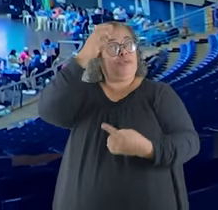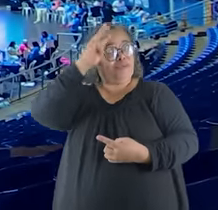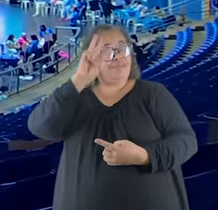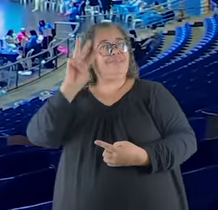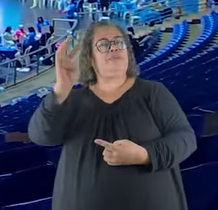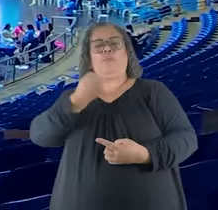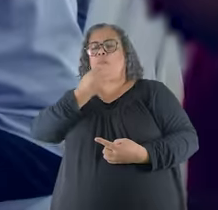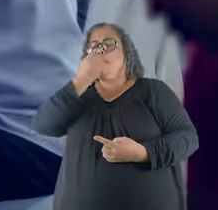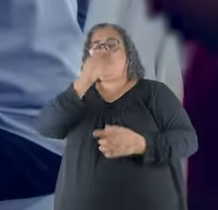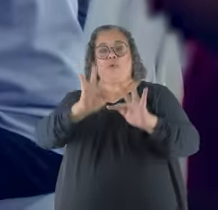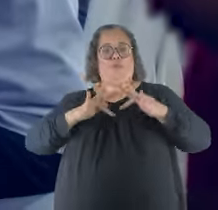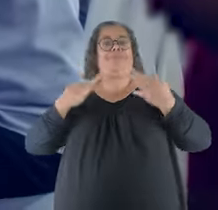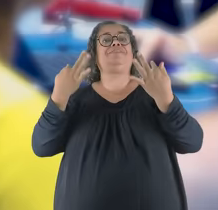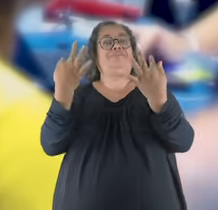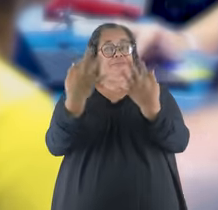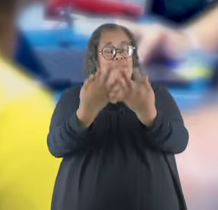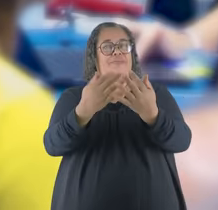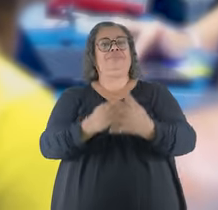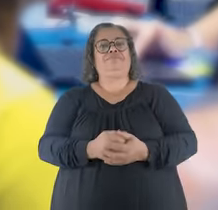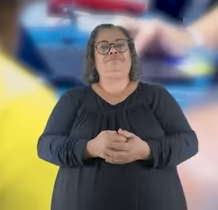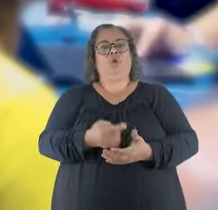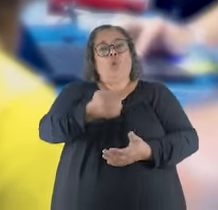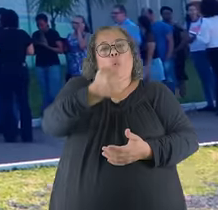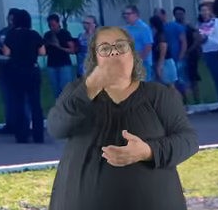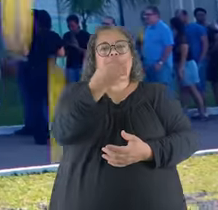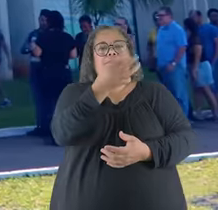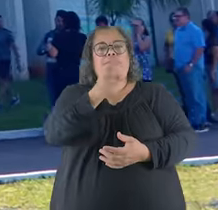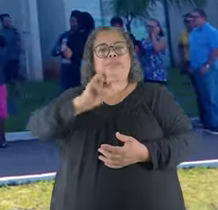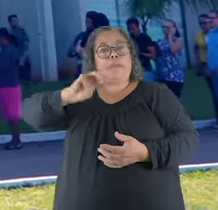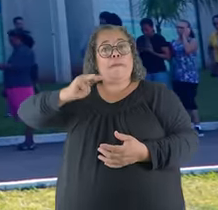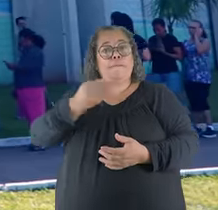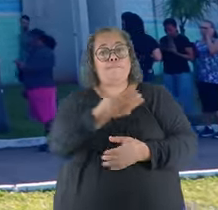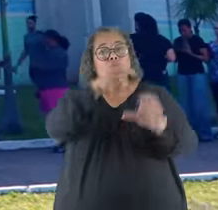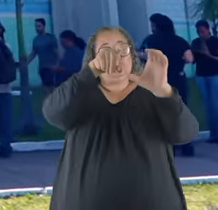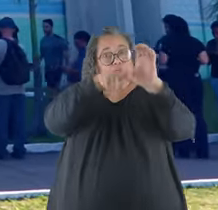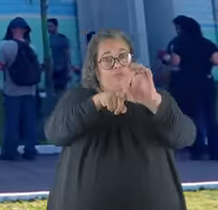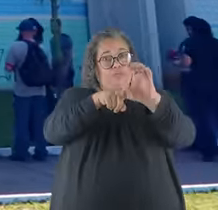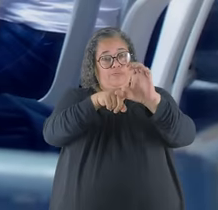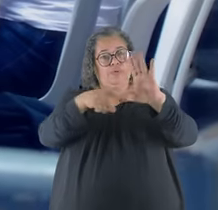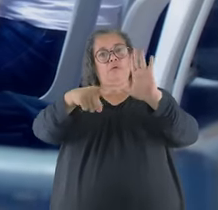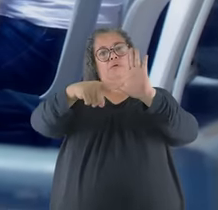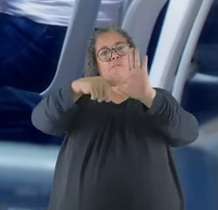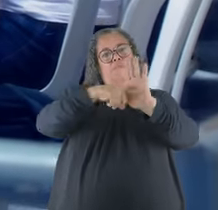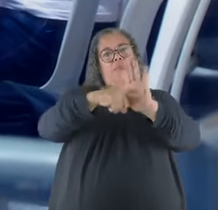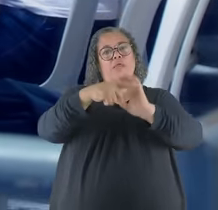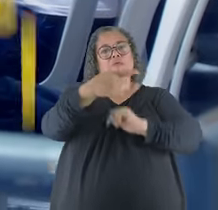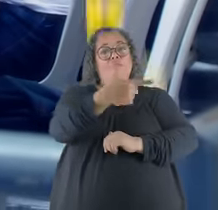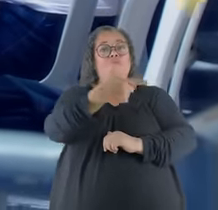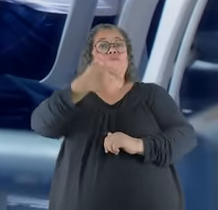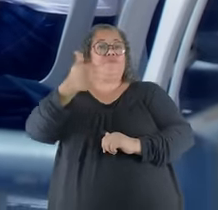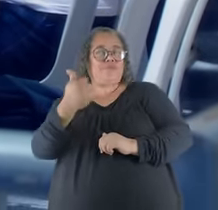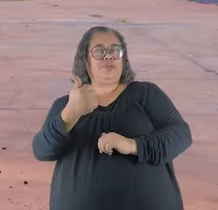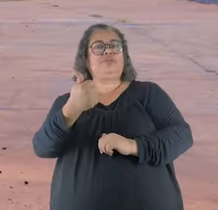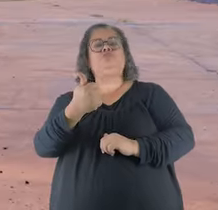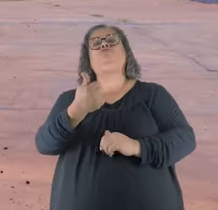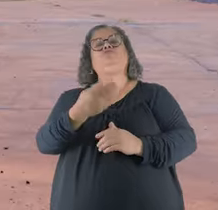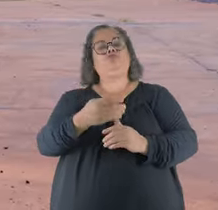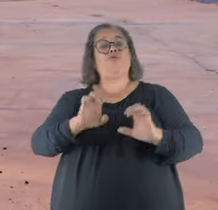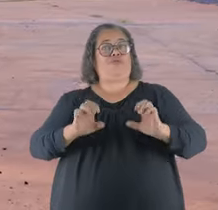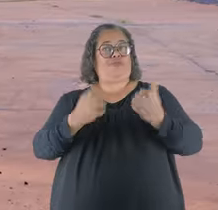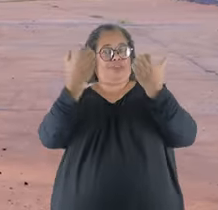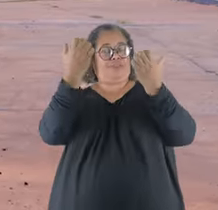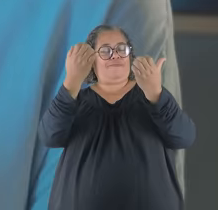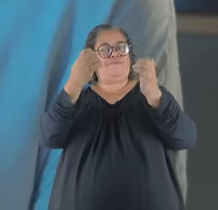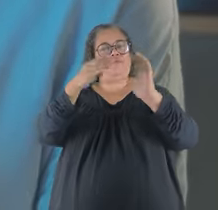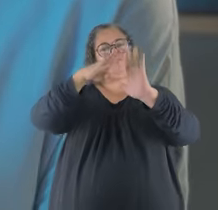em 3 dias. E olha os benefícios para as famílias. De quase 30 milhões de reais em dívidas, 21 milhões foram abatidos